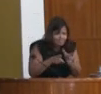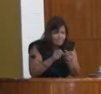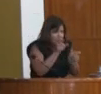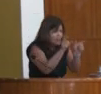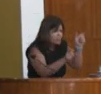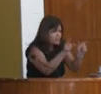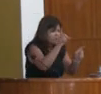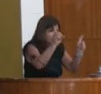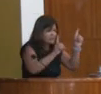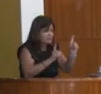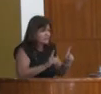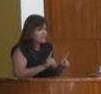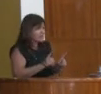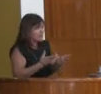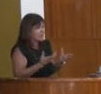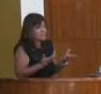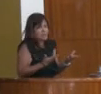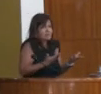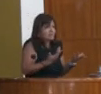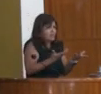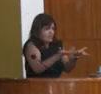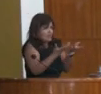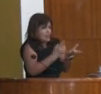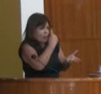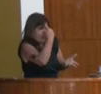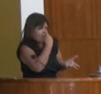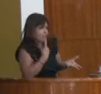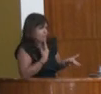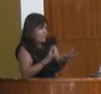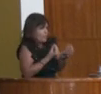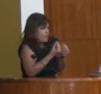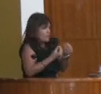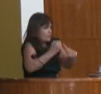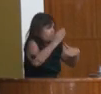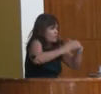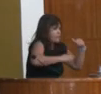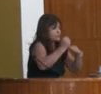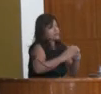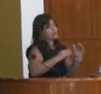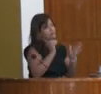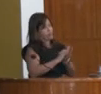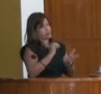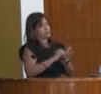Até às vezes desproporcional para aquele cargo que ela está oferecendo.